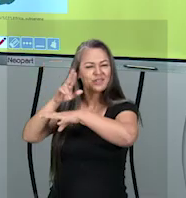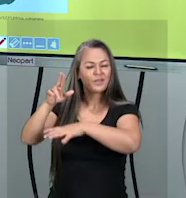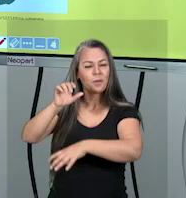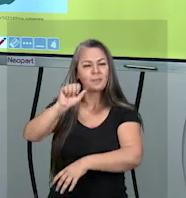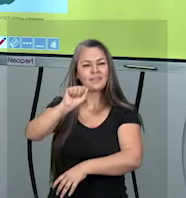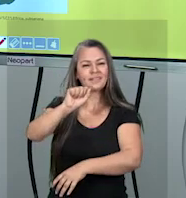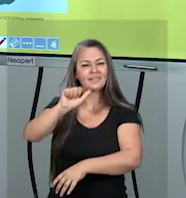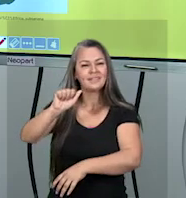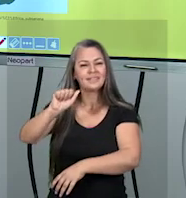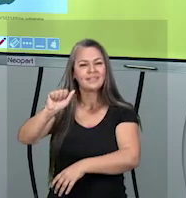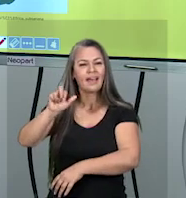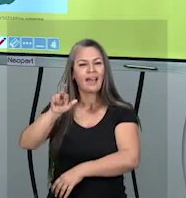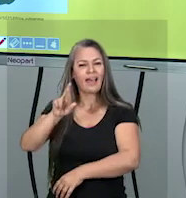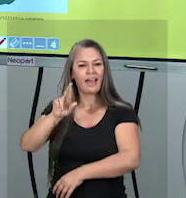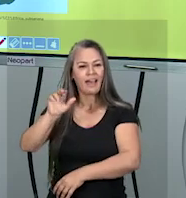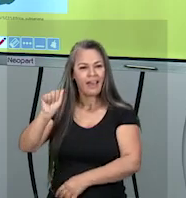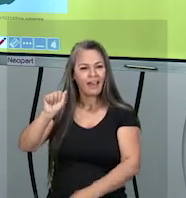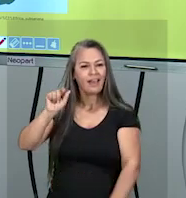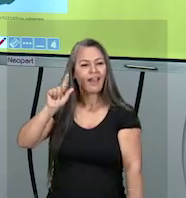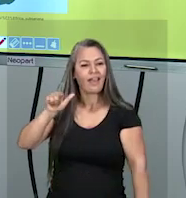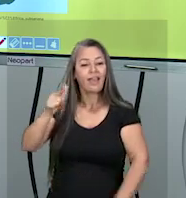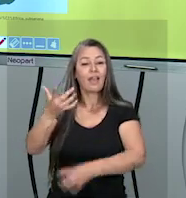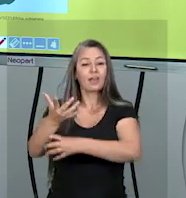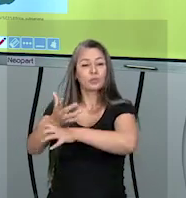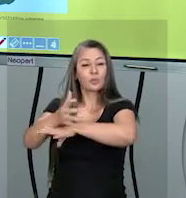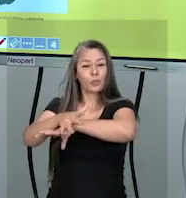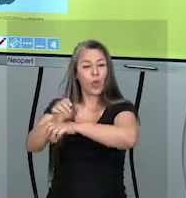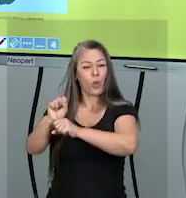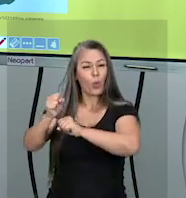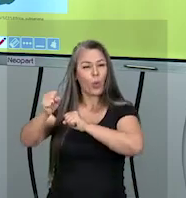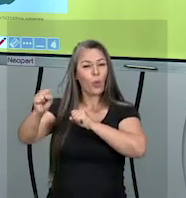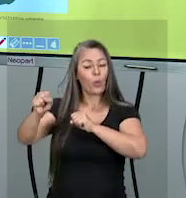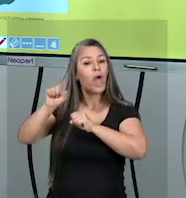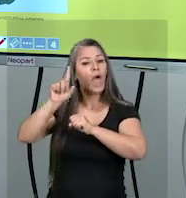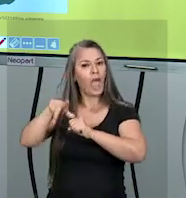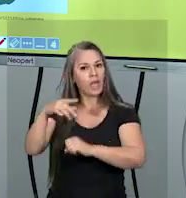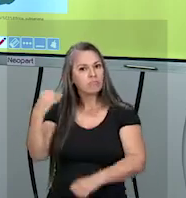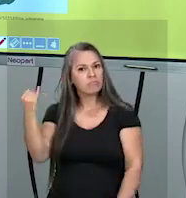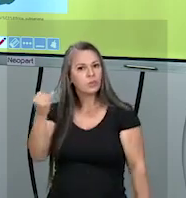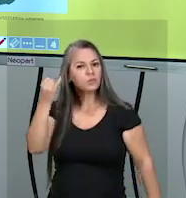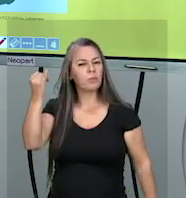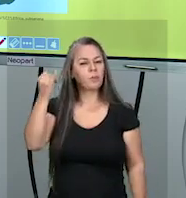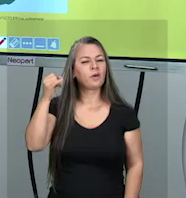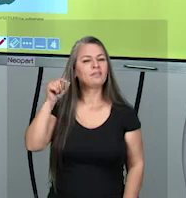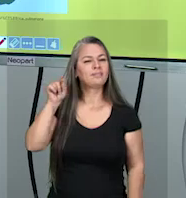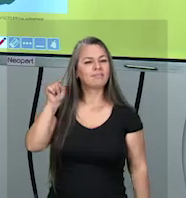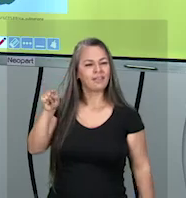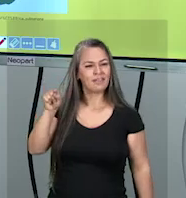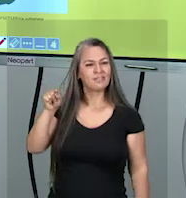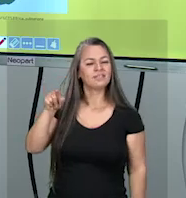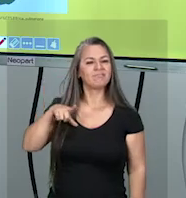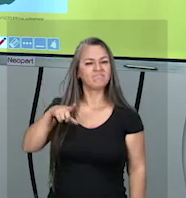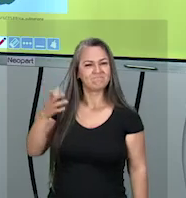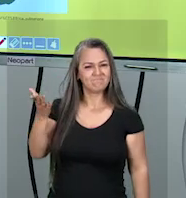gente conhecer um pouco desse deserto, né, que tem uma importância muito grande para a região, principalmente levando o